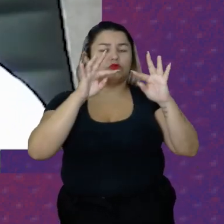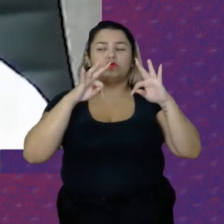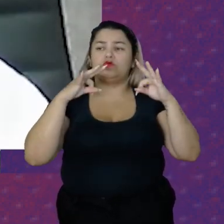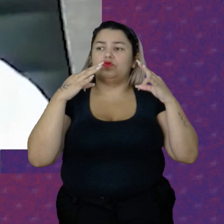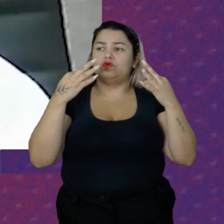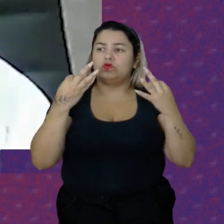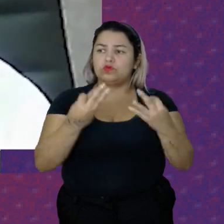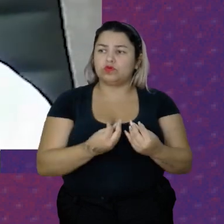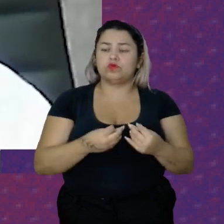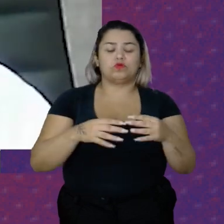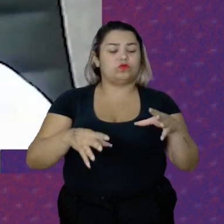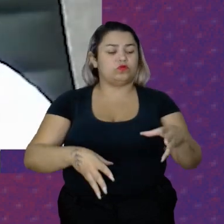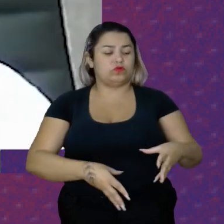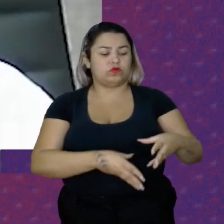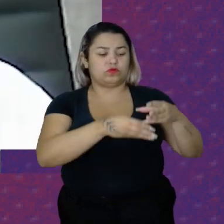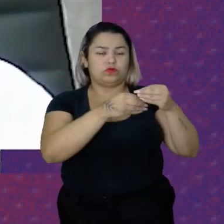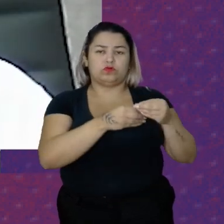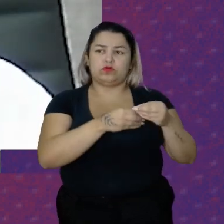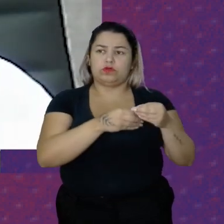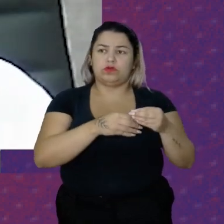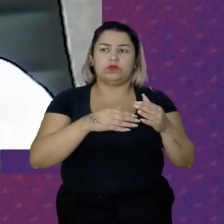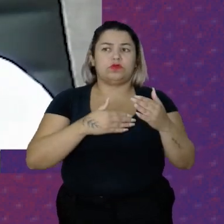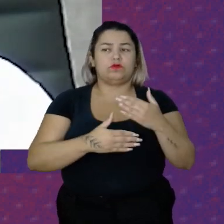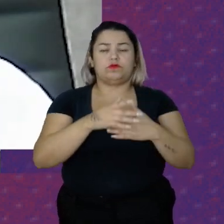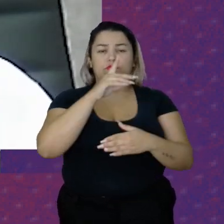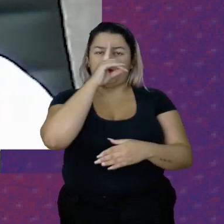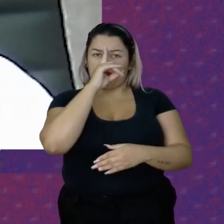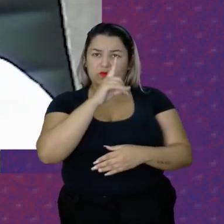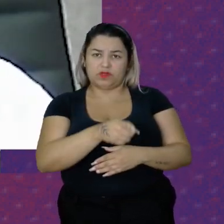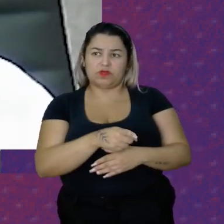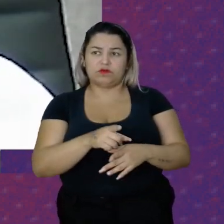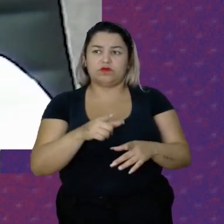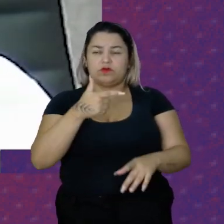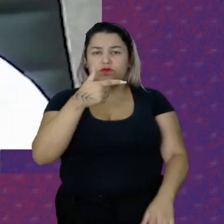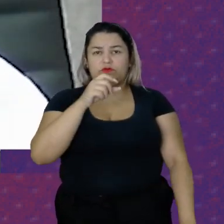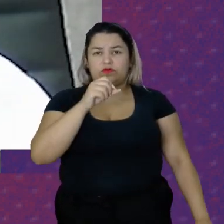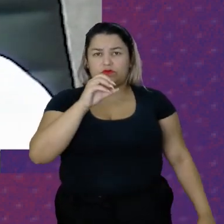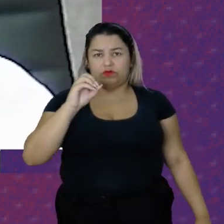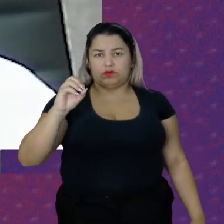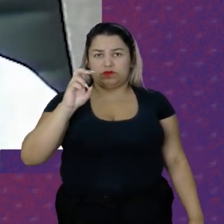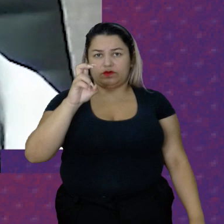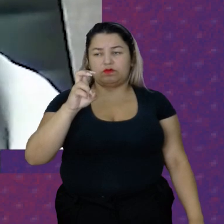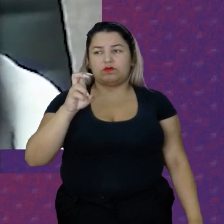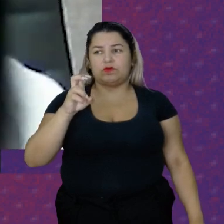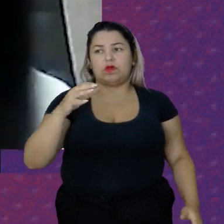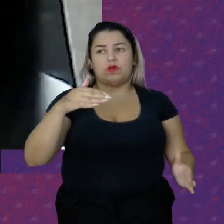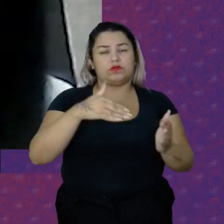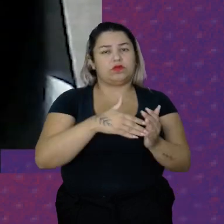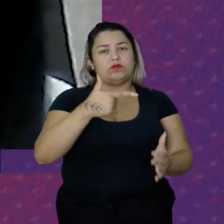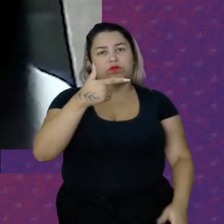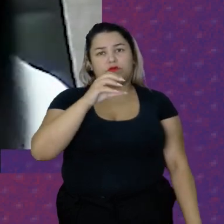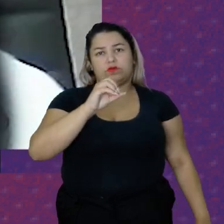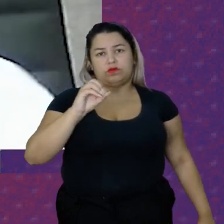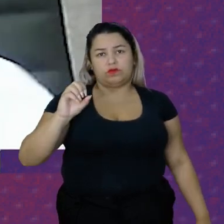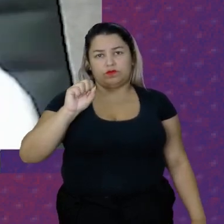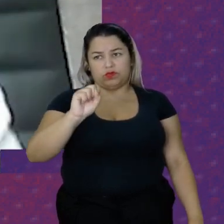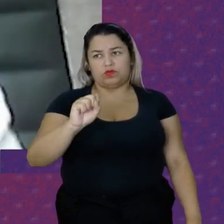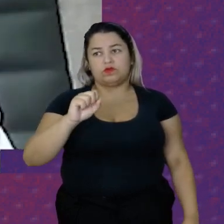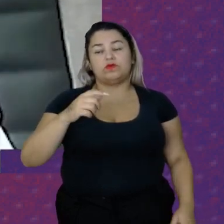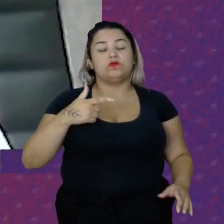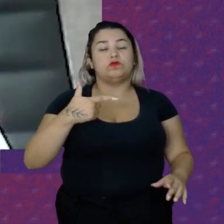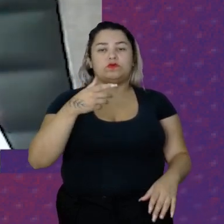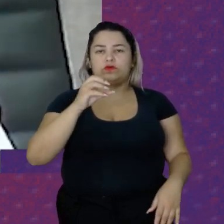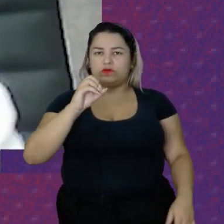que nós implantamos em Lauro de Freitas, desde o meu primeiro mandato, que foi em 2005, de 2005 até 2008, o segundo, 2009